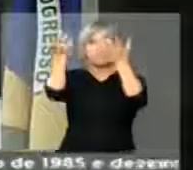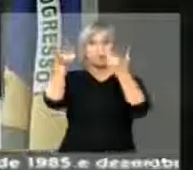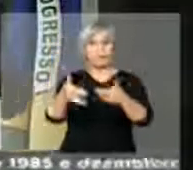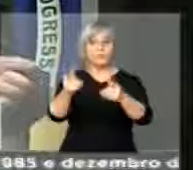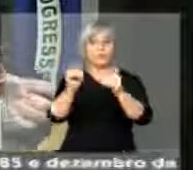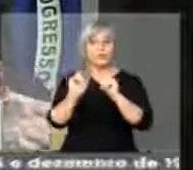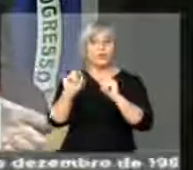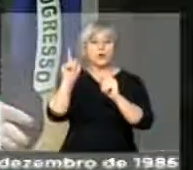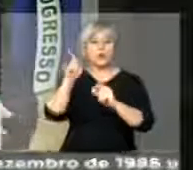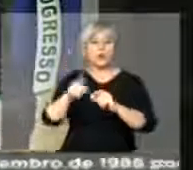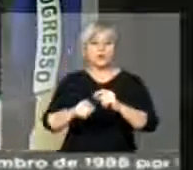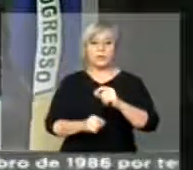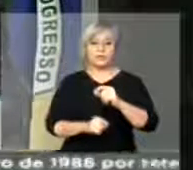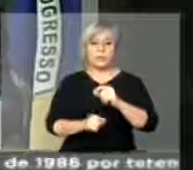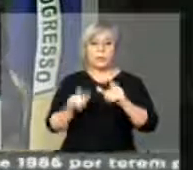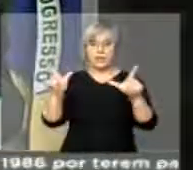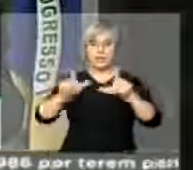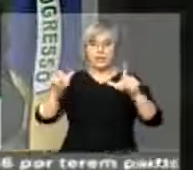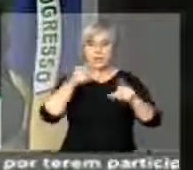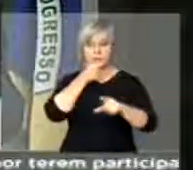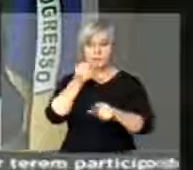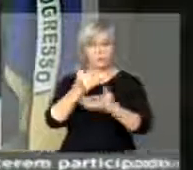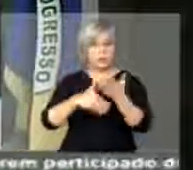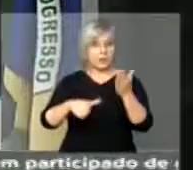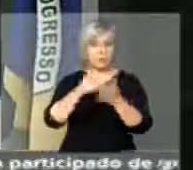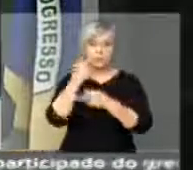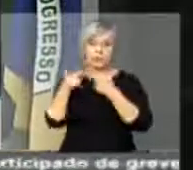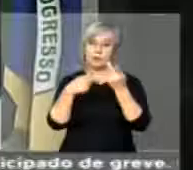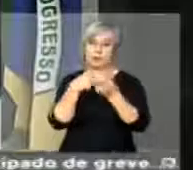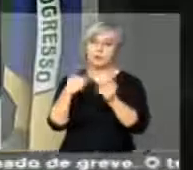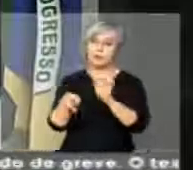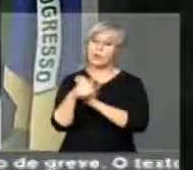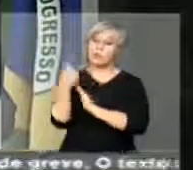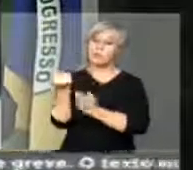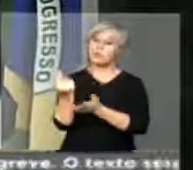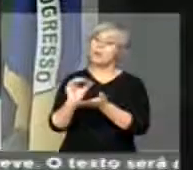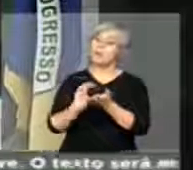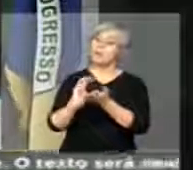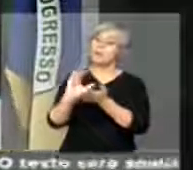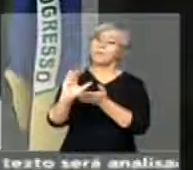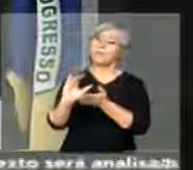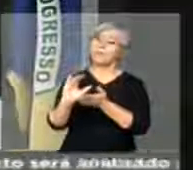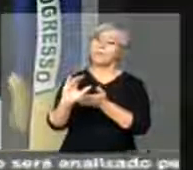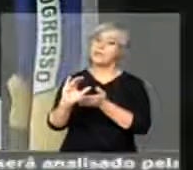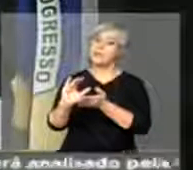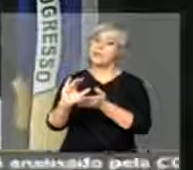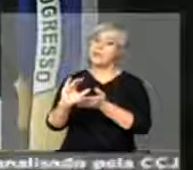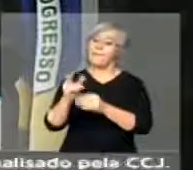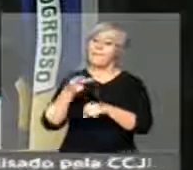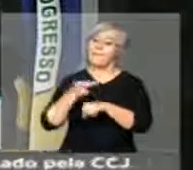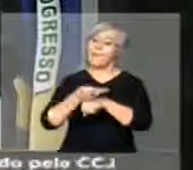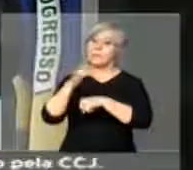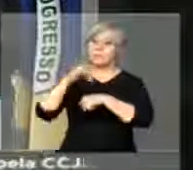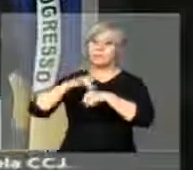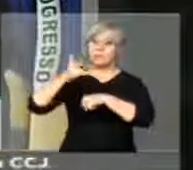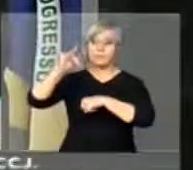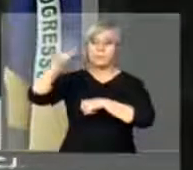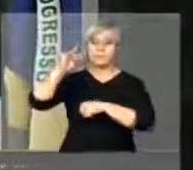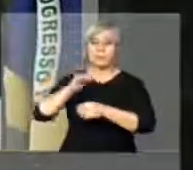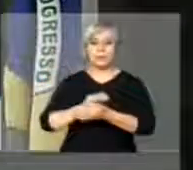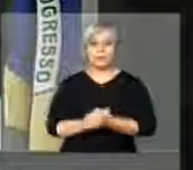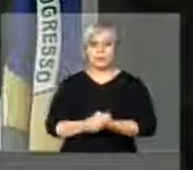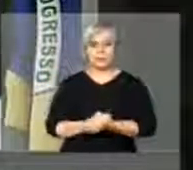o que a imprensa toda diz, os seus investimentos na área de pedras preciosas, as